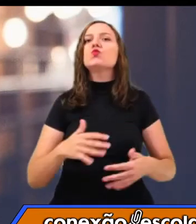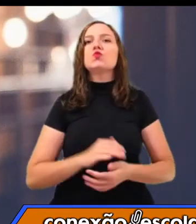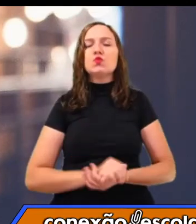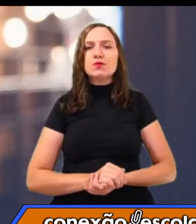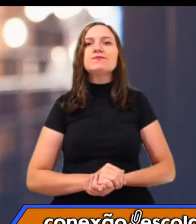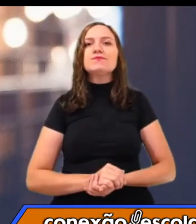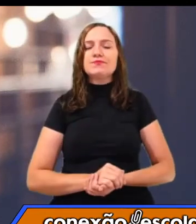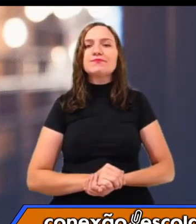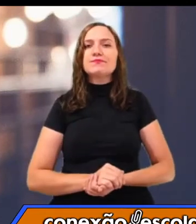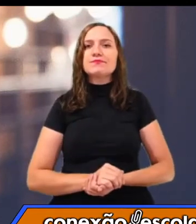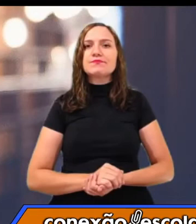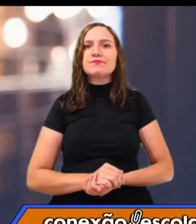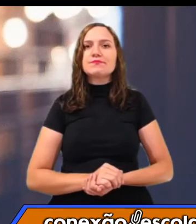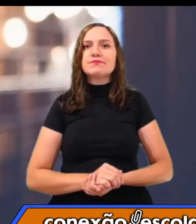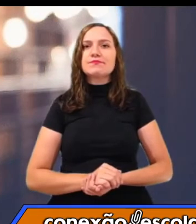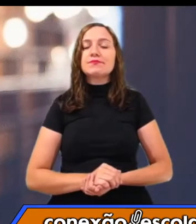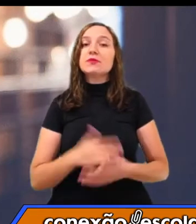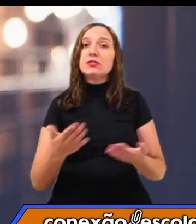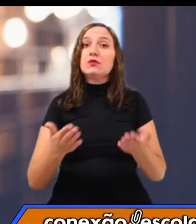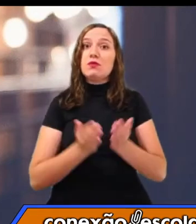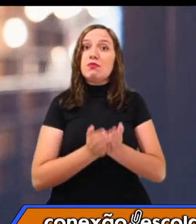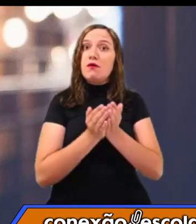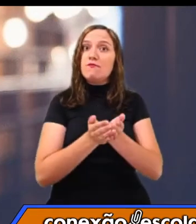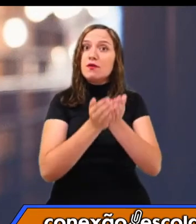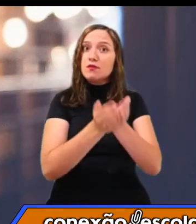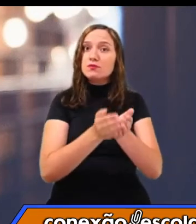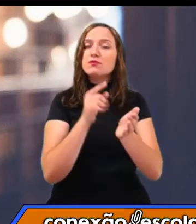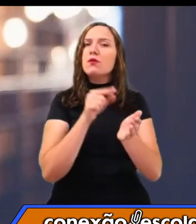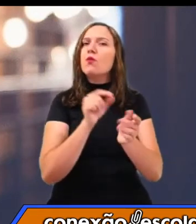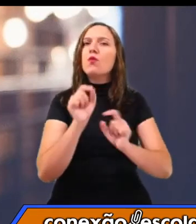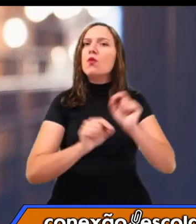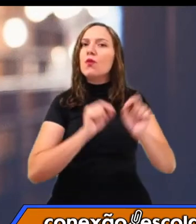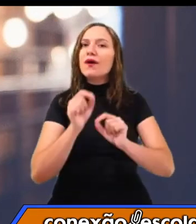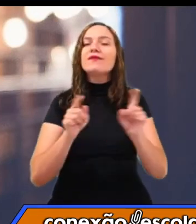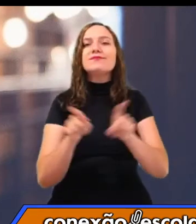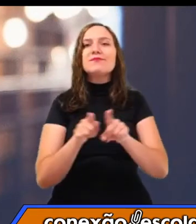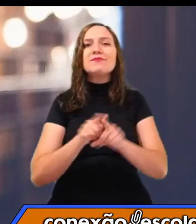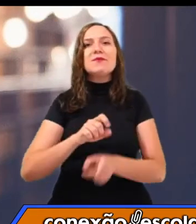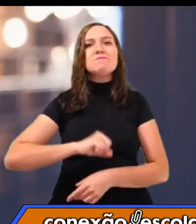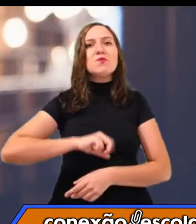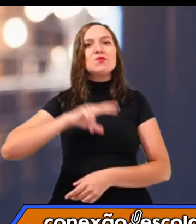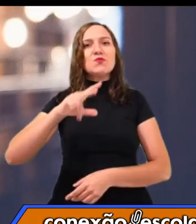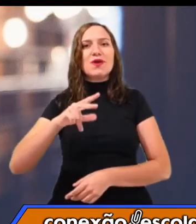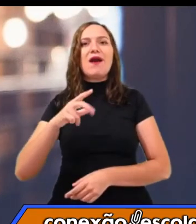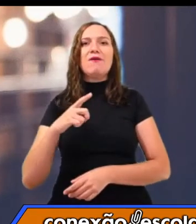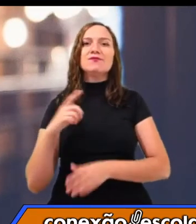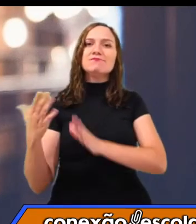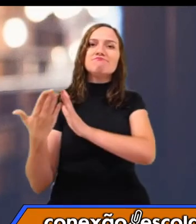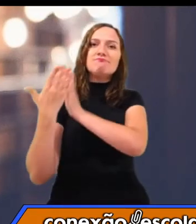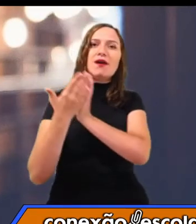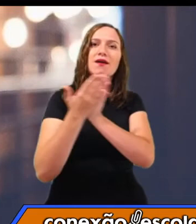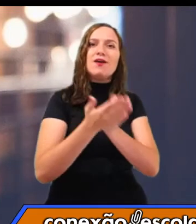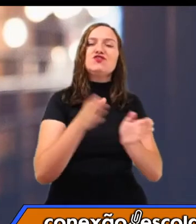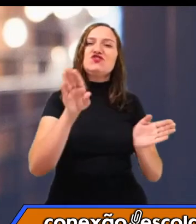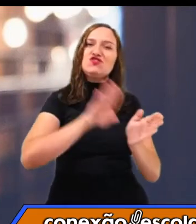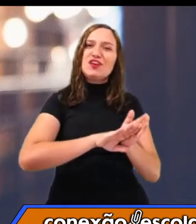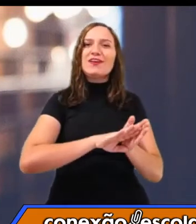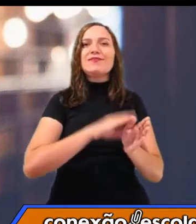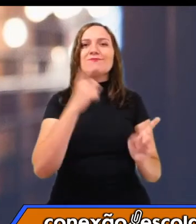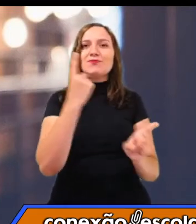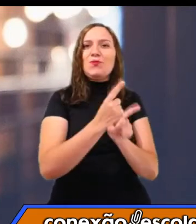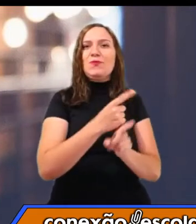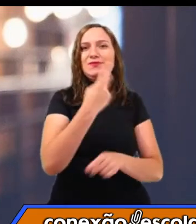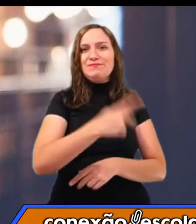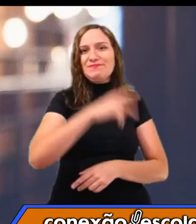nós temos, dessas grandes navegações, resultaram, por exemplo, a chegada dos portugueses ao Brasil, né?